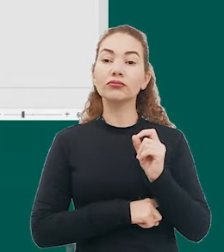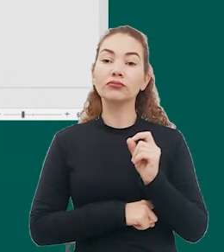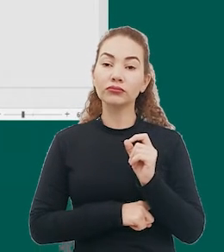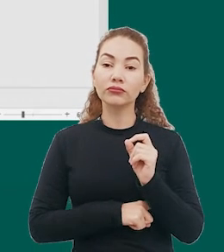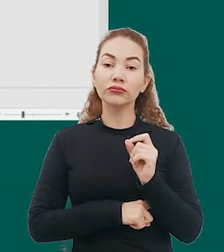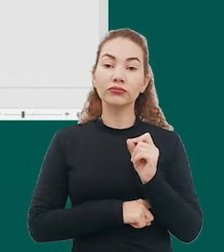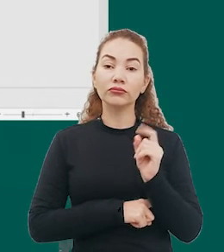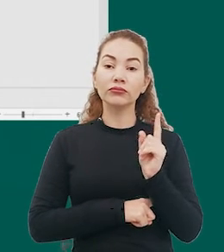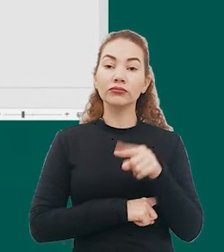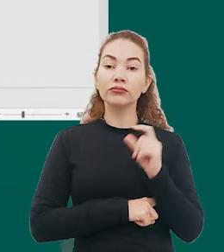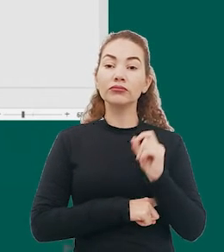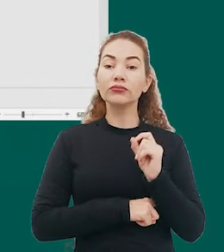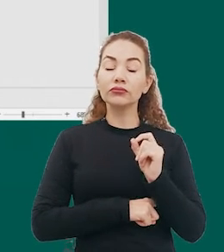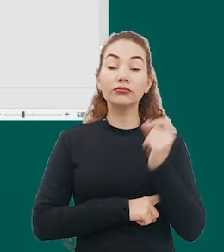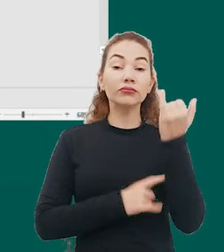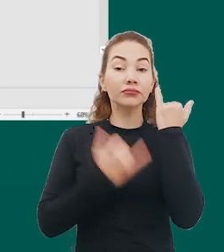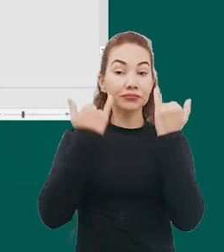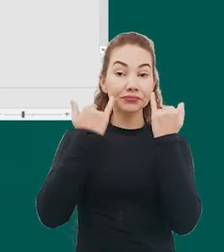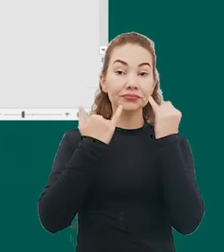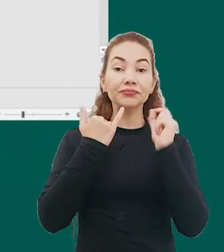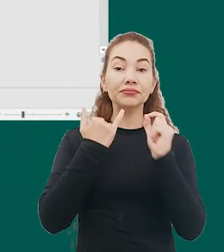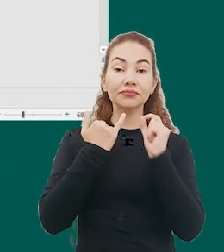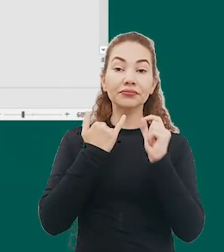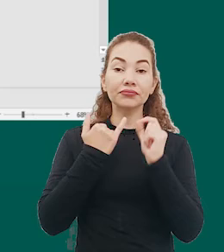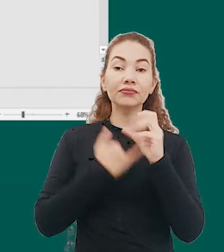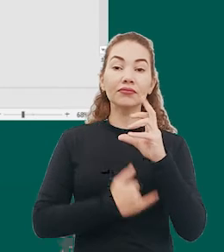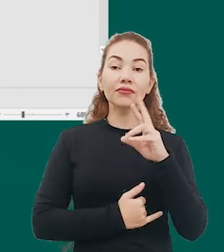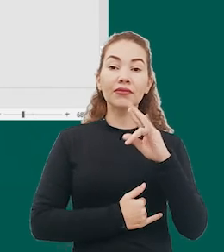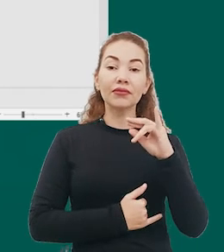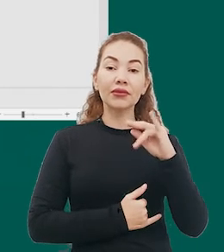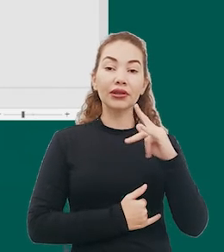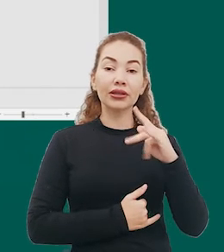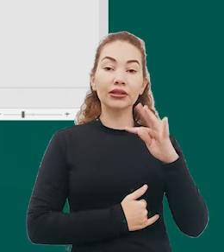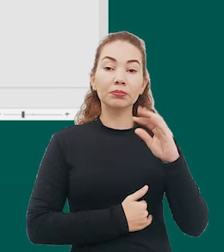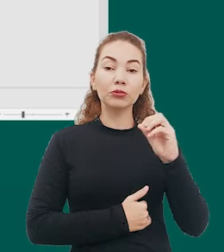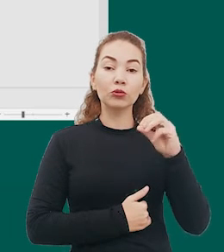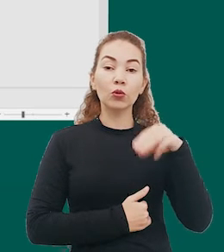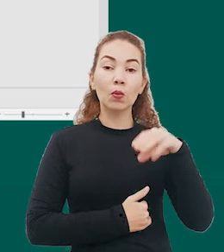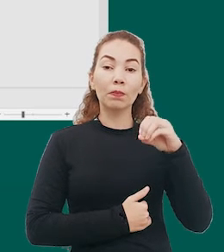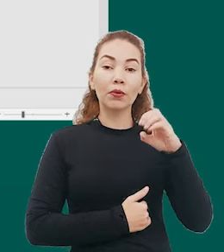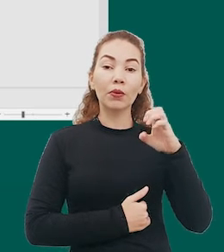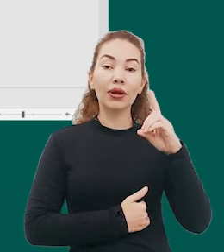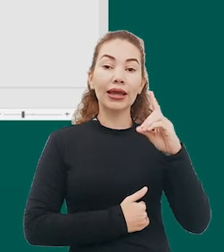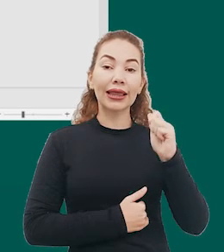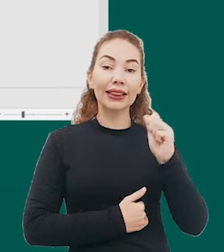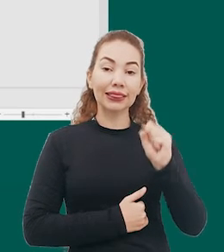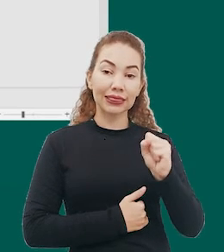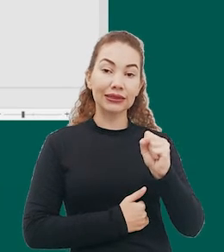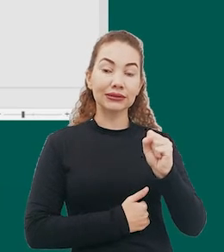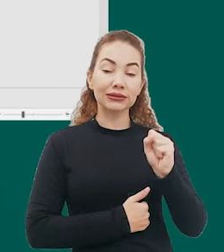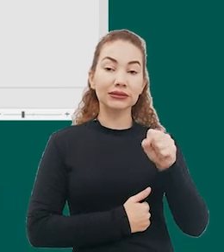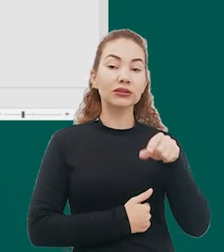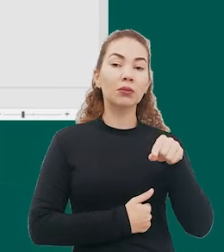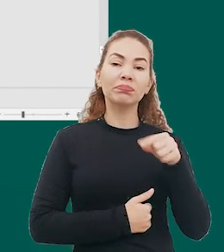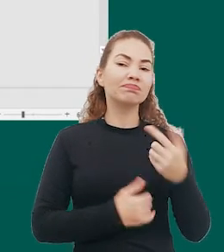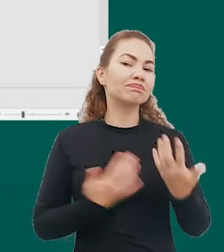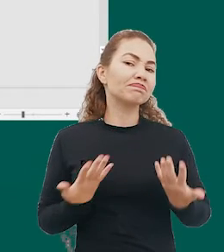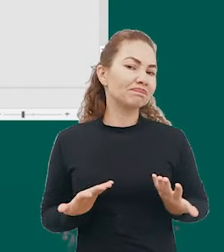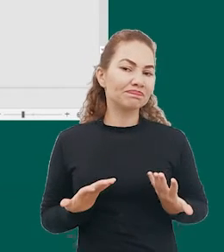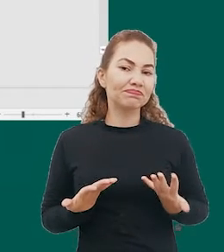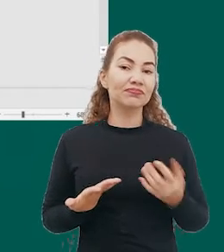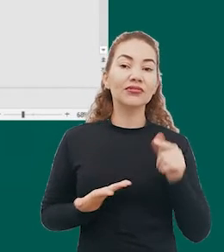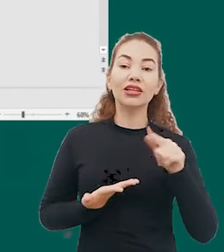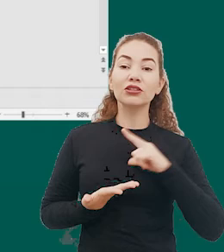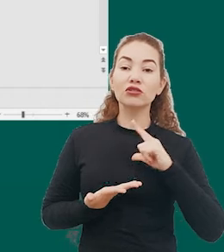referente às informações de criptomoedas. Bom, as criptomoedas